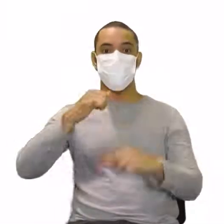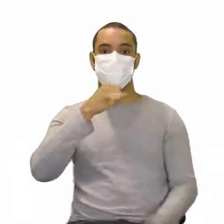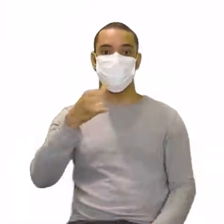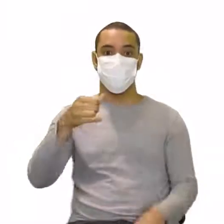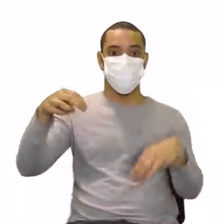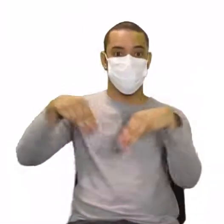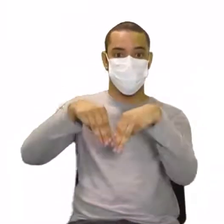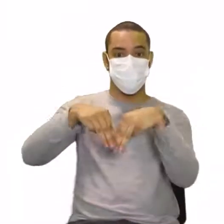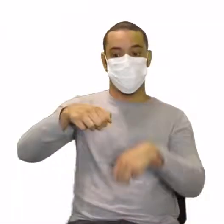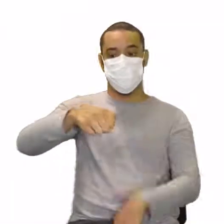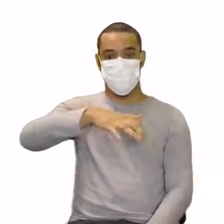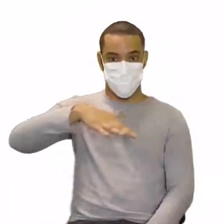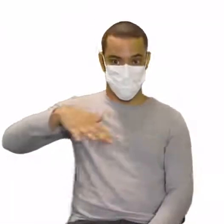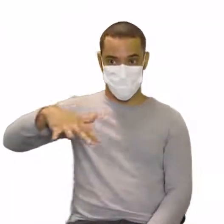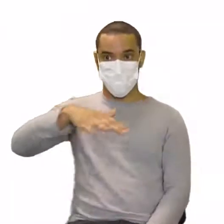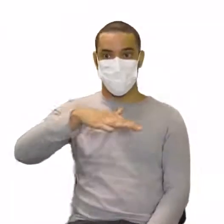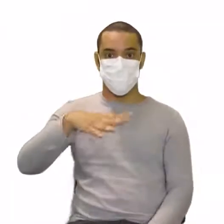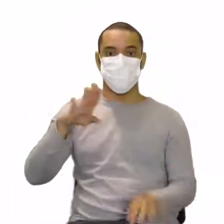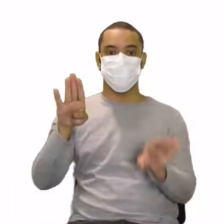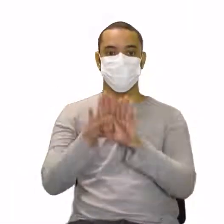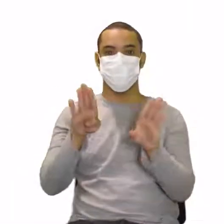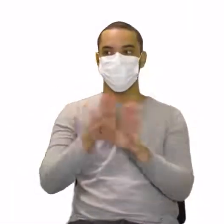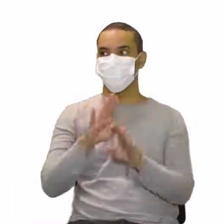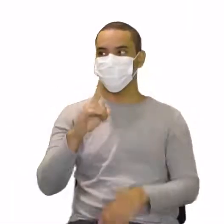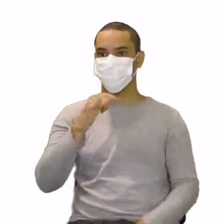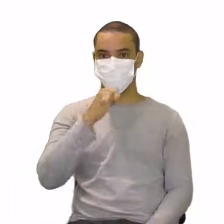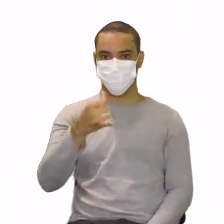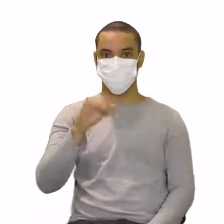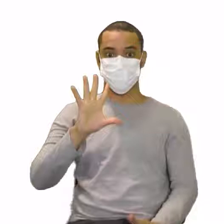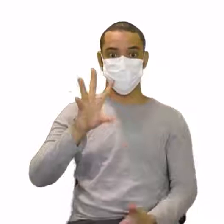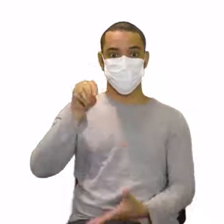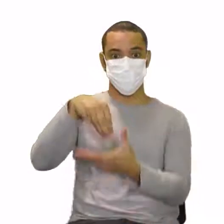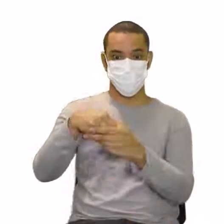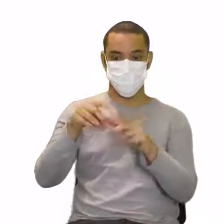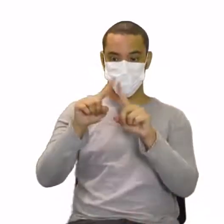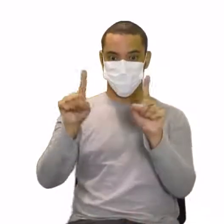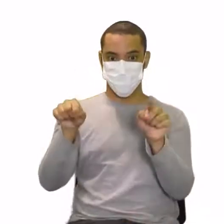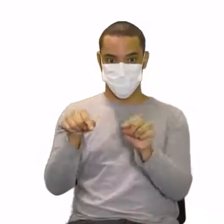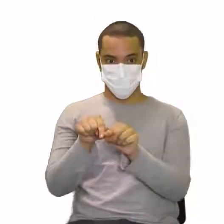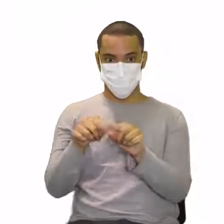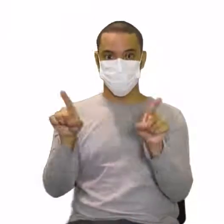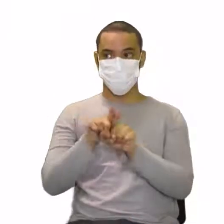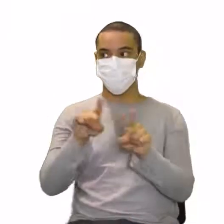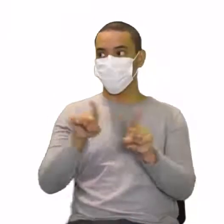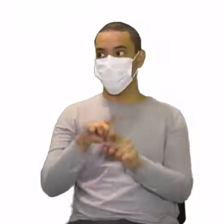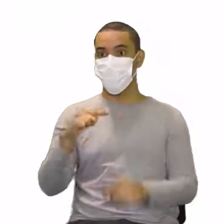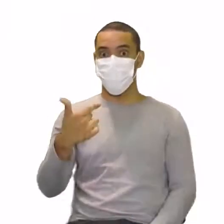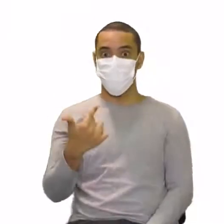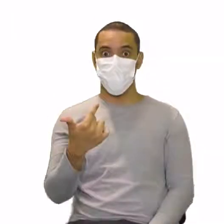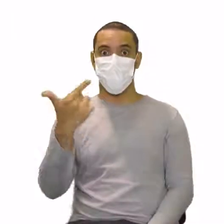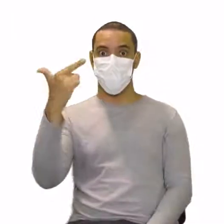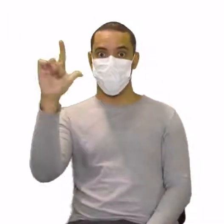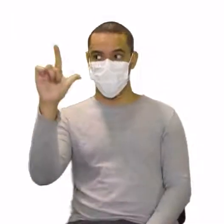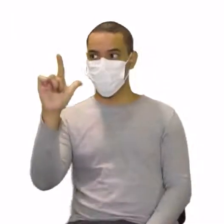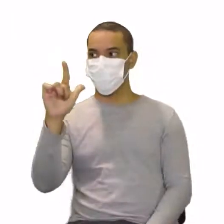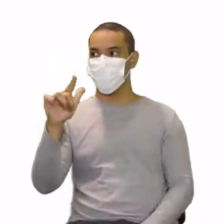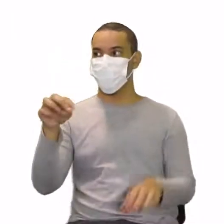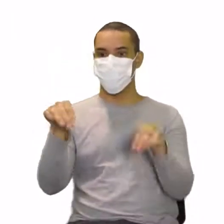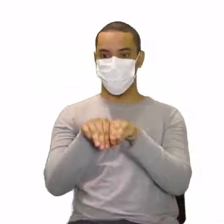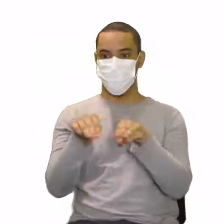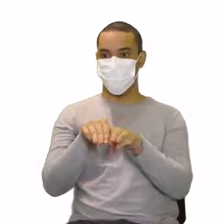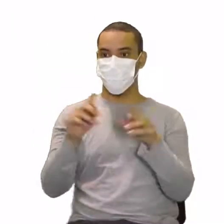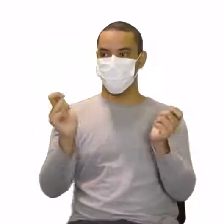campo magnético gerar uma corrente elétrica dentro do anel e essa corrente elétrica gerar outro campo